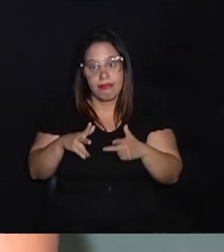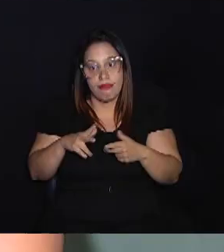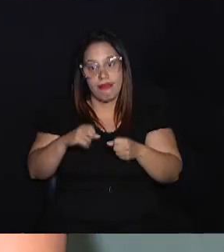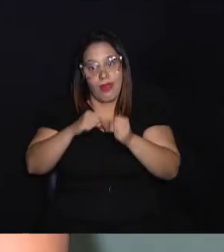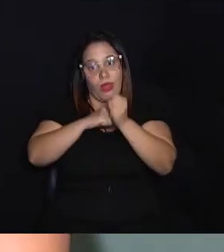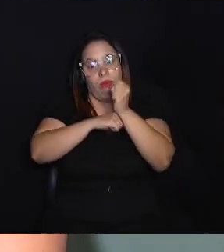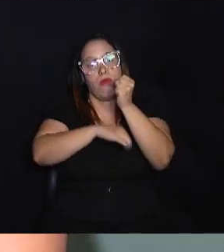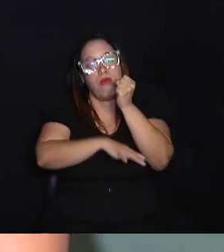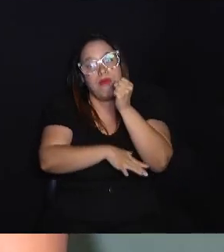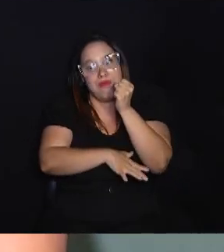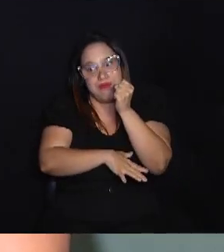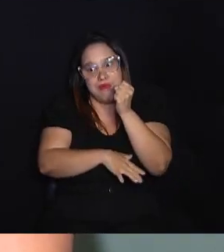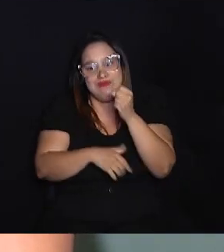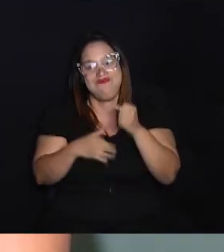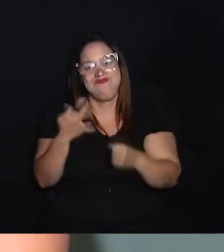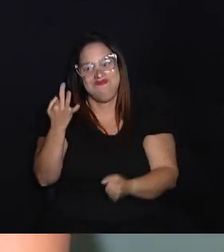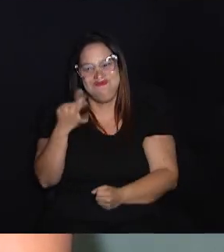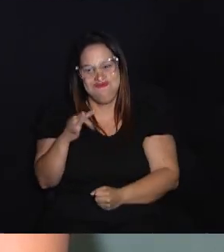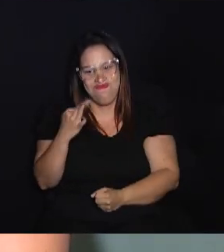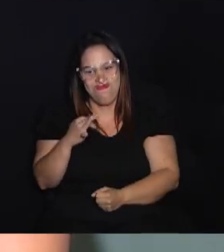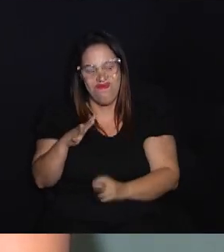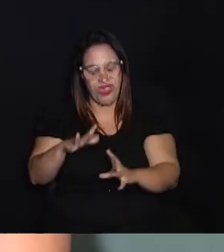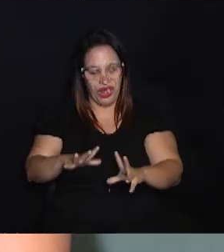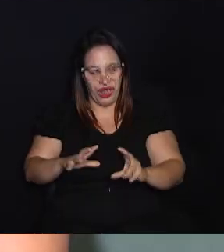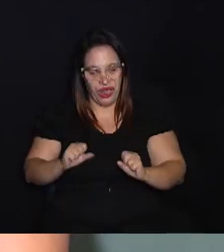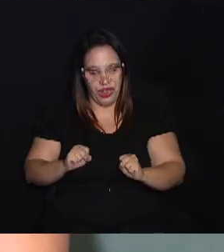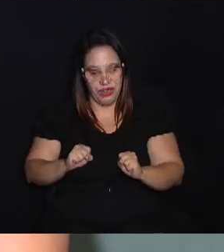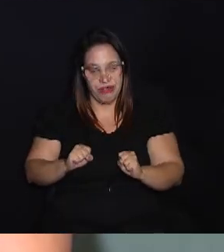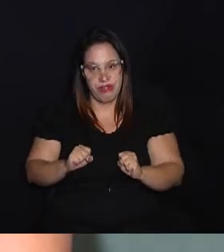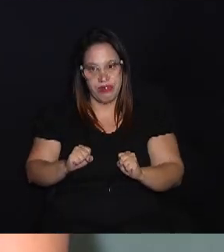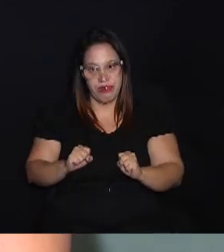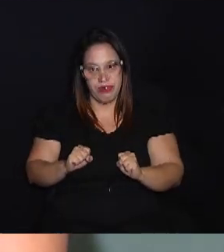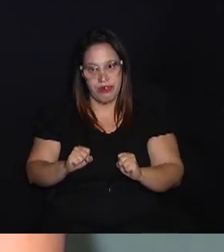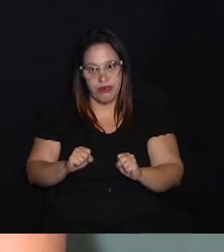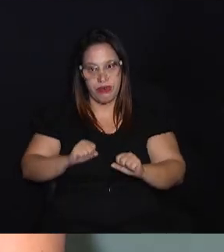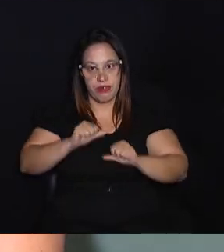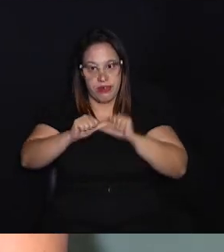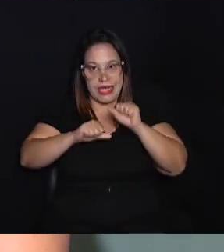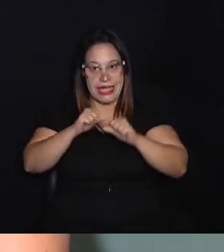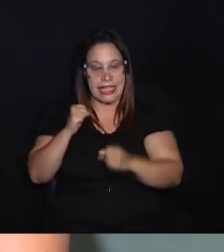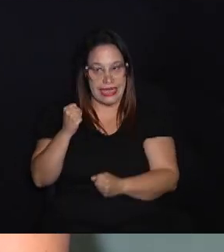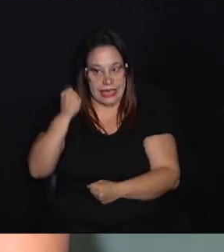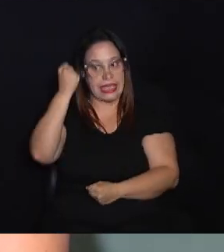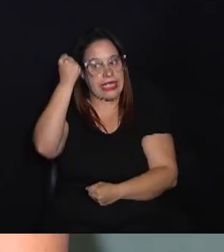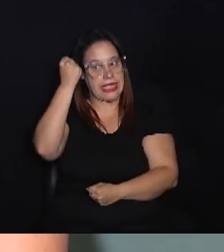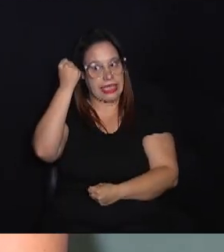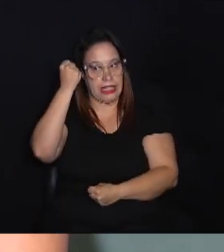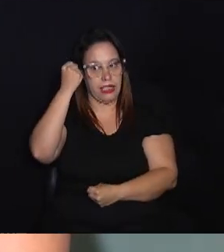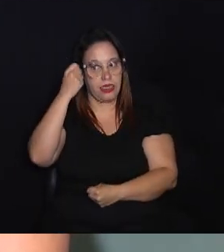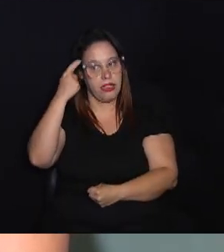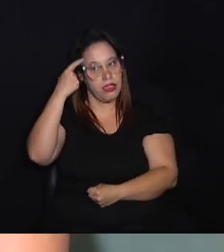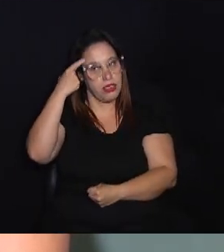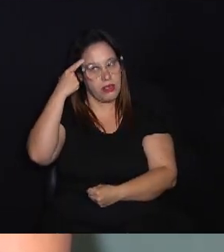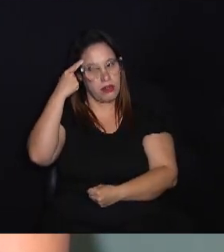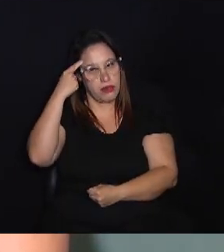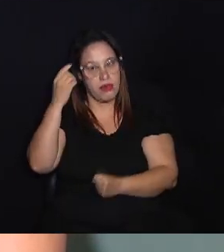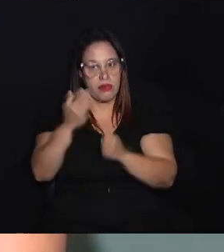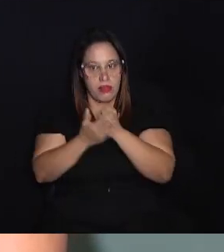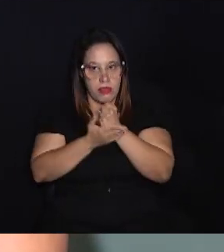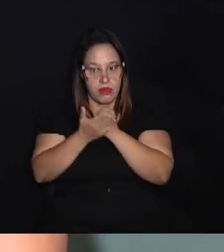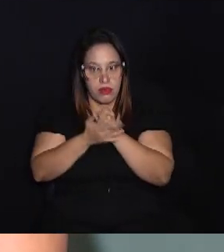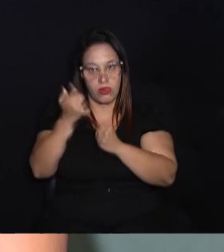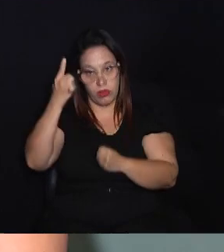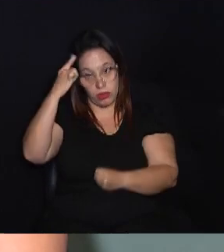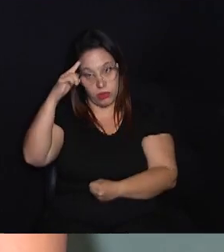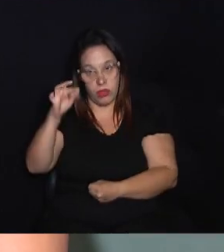diarreia eles podem gerar dor, inflamação e até mesmo às vezes alterações mais graves, tá? Então se a gente for pensar basicamente todo dia é